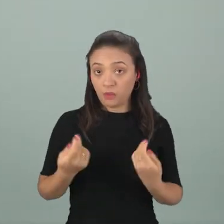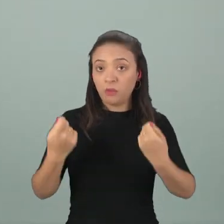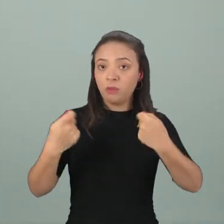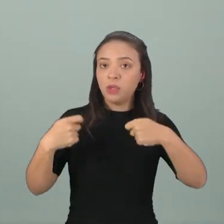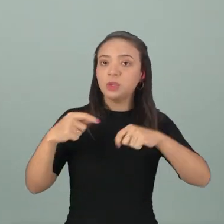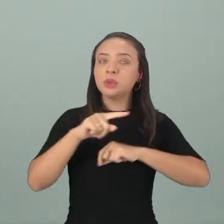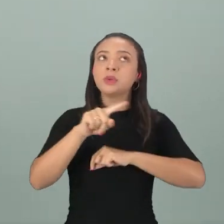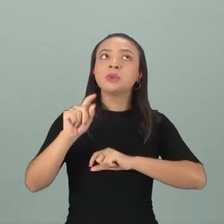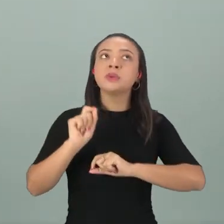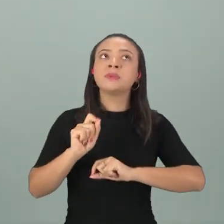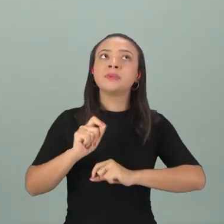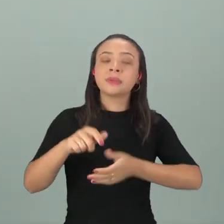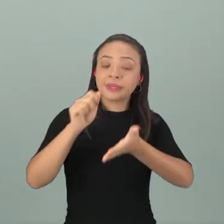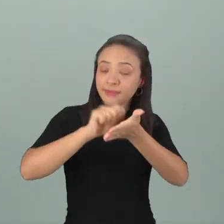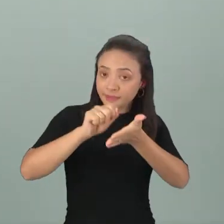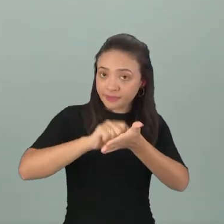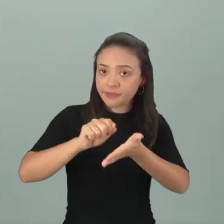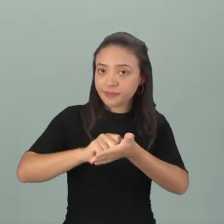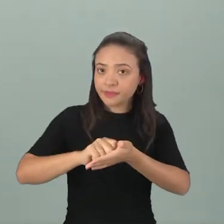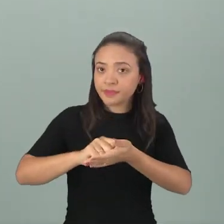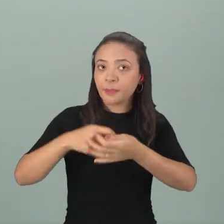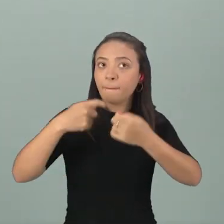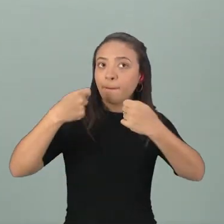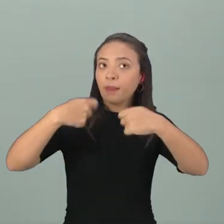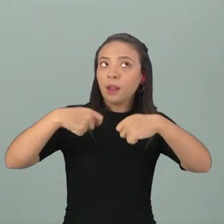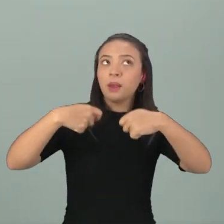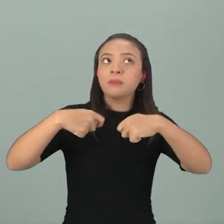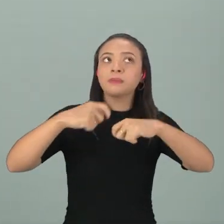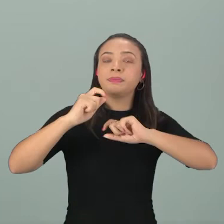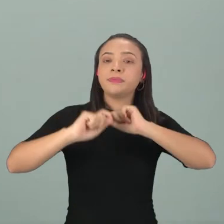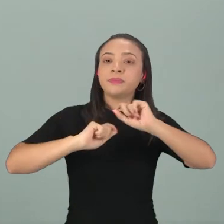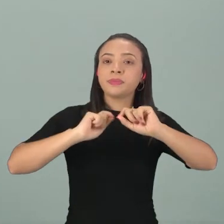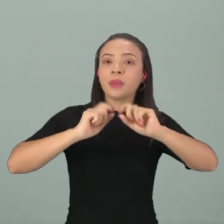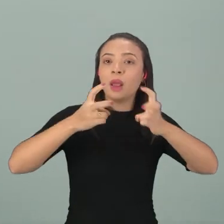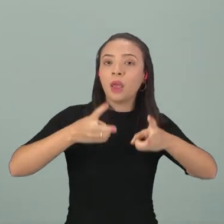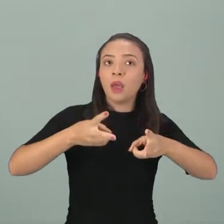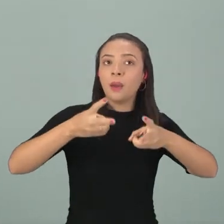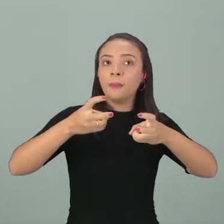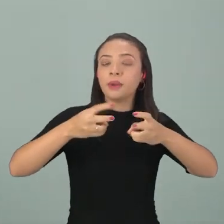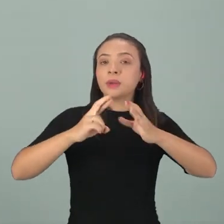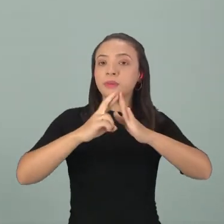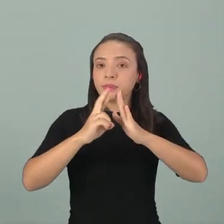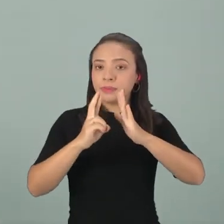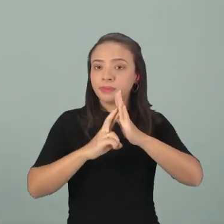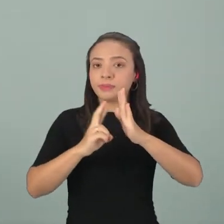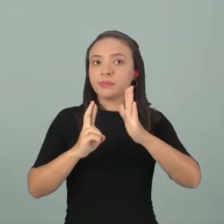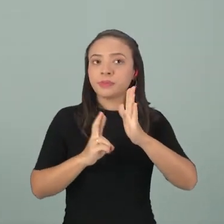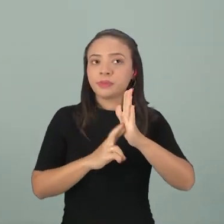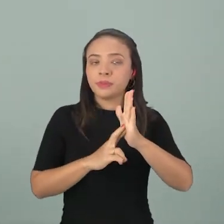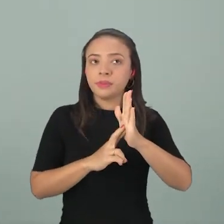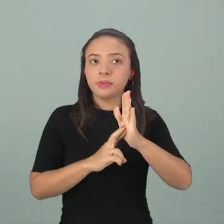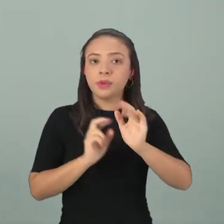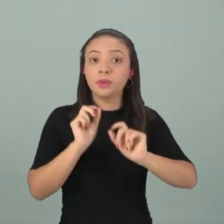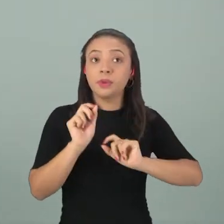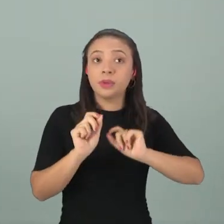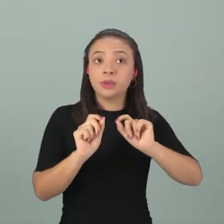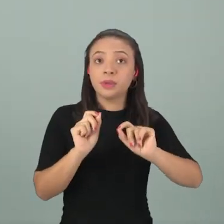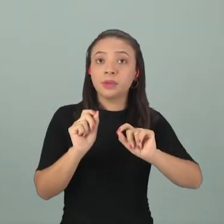deve, na hora da escrita, você tem que verificar essas regrinhas para